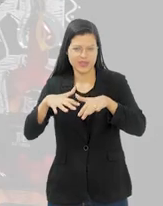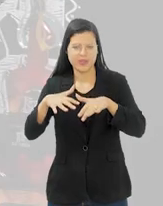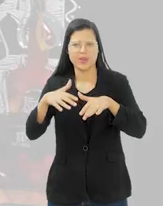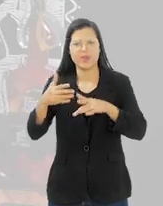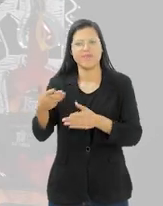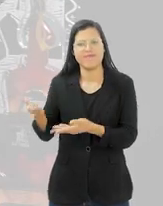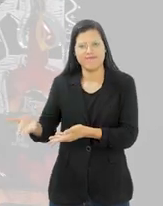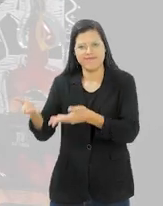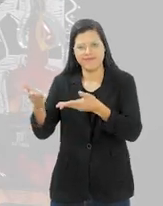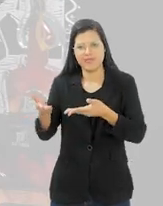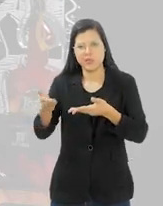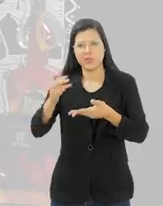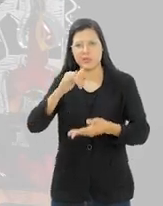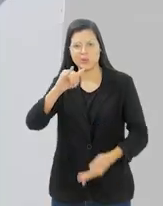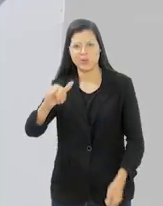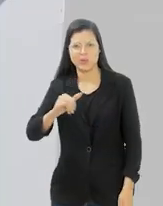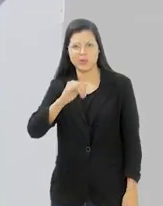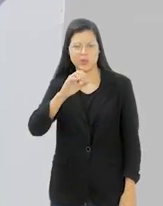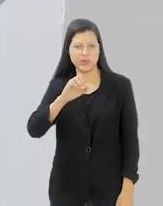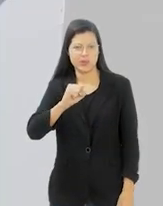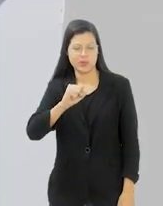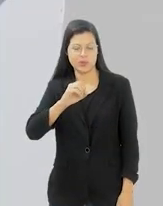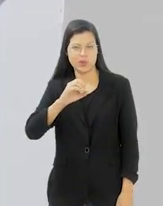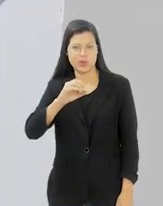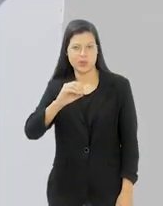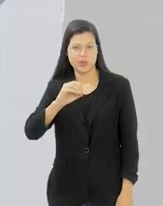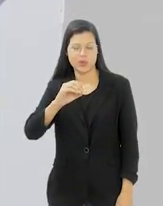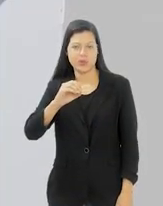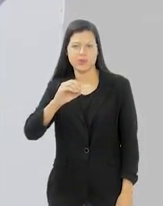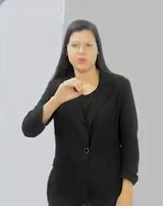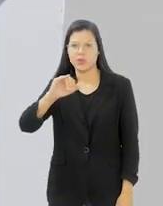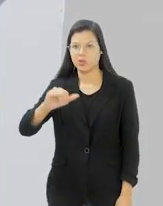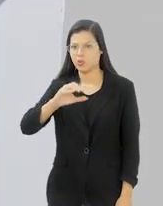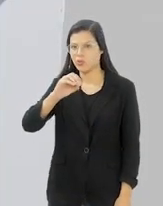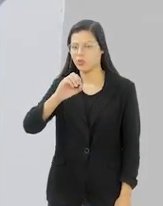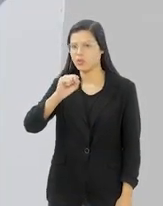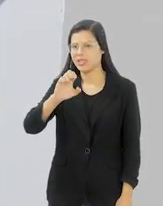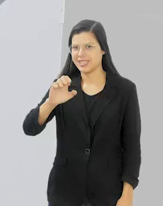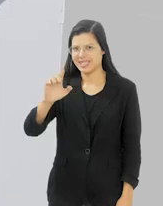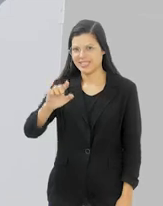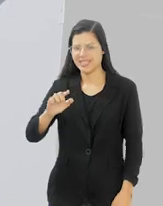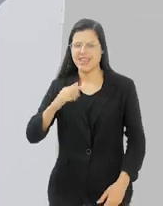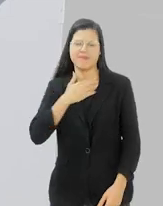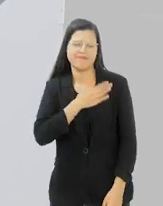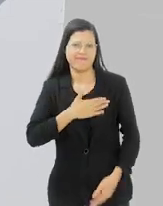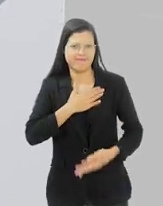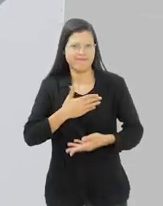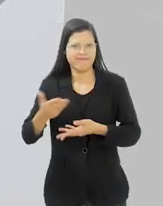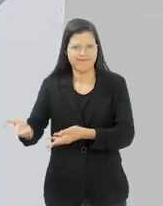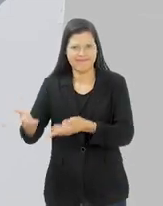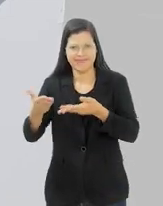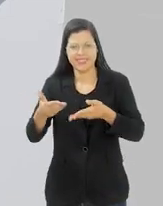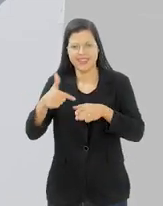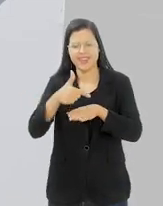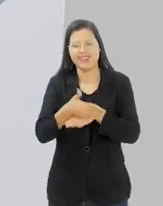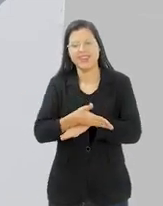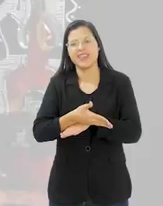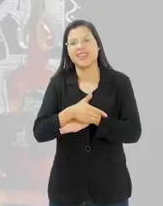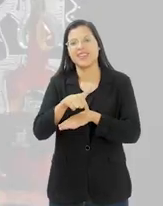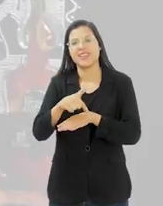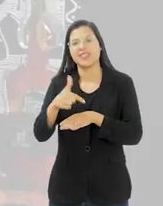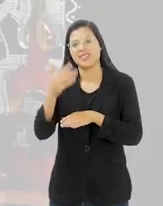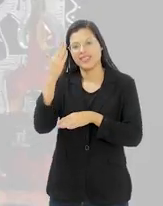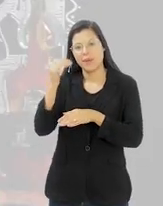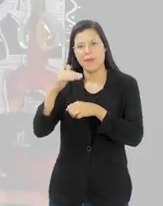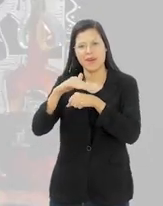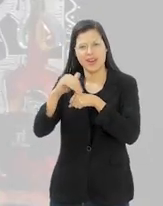vocês, Zé Antônio. Tudo bem? Tudo bom, Mauro? Prazer te receber aqui. Prazer é meu. Você sabe que eu tenho um carinho muito